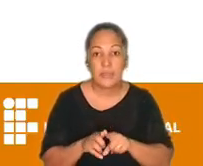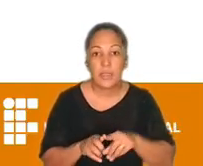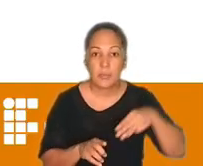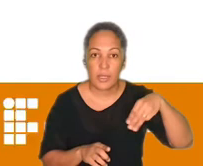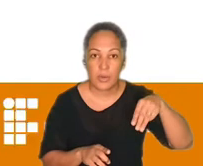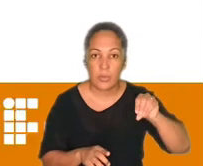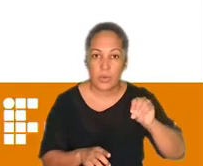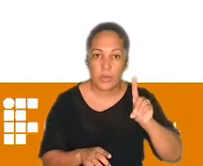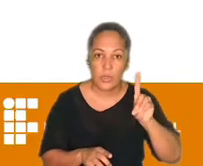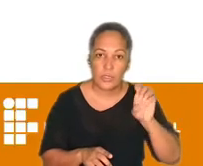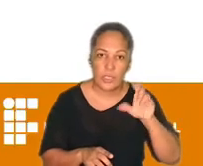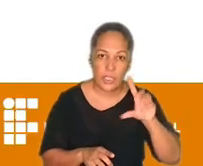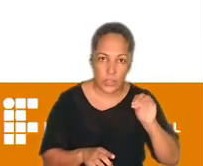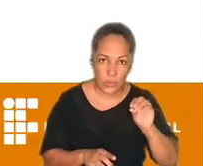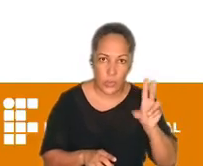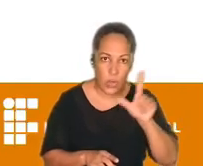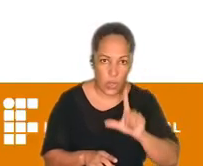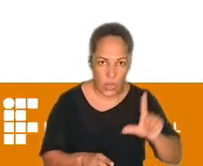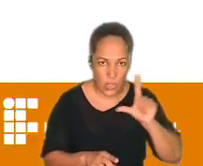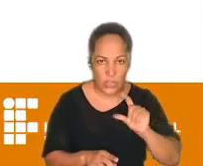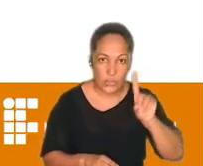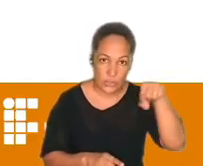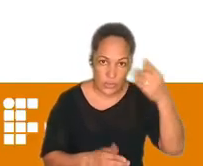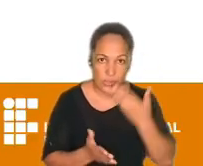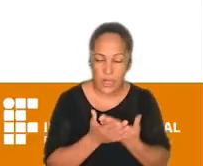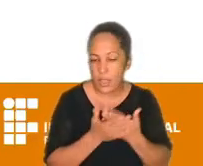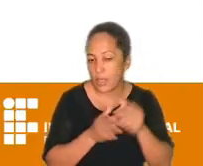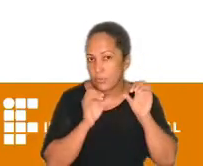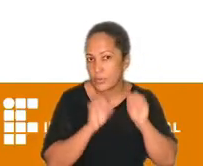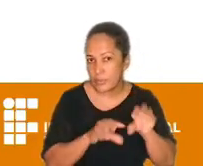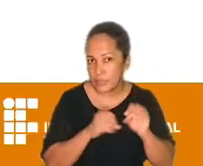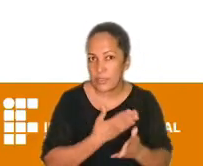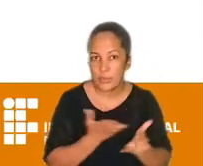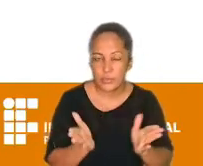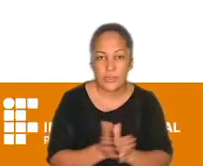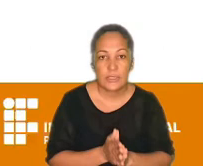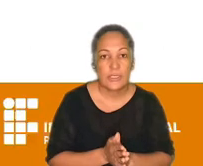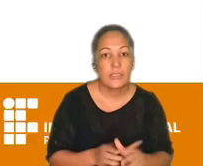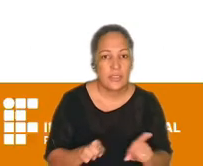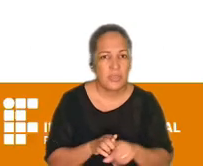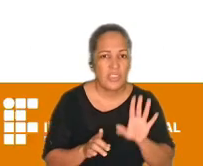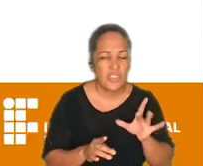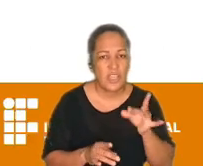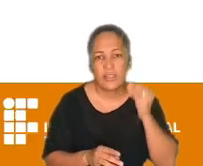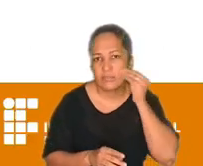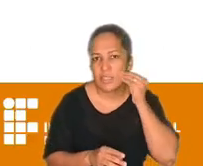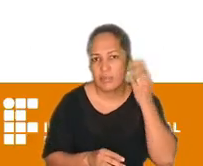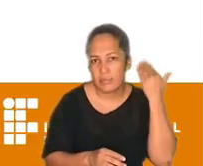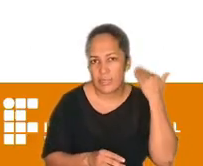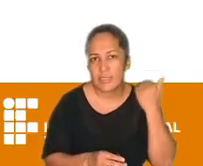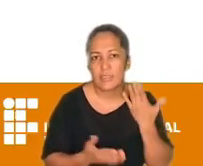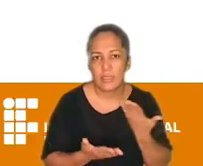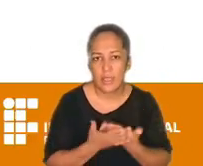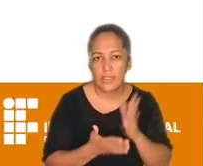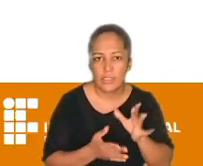próxima aula. Uma delas é o MySQL Workbench, que eu já até comentei com vocês nas últimas aulas, e o próprio BR